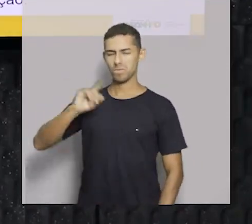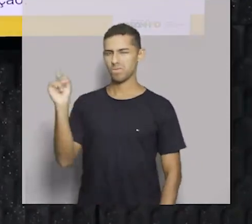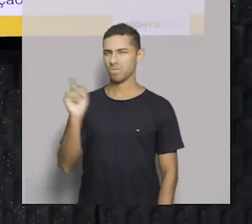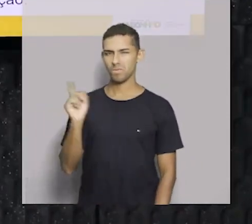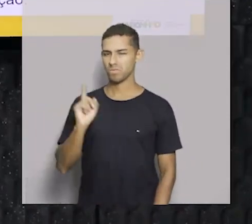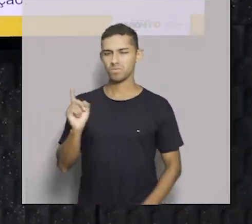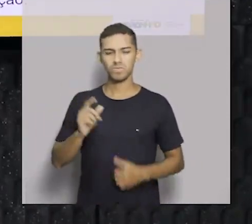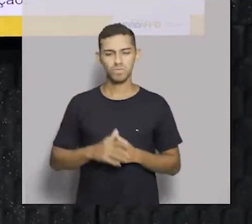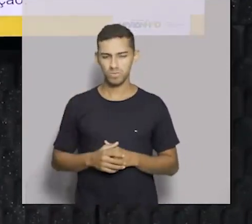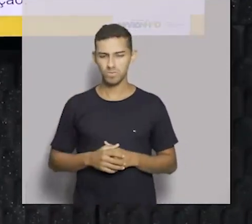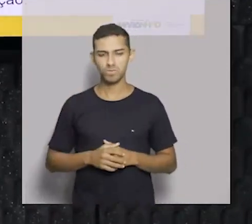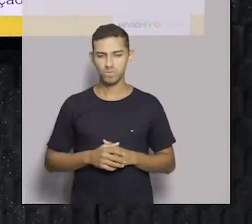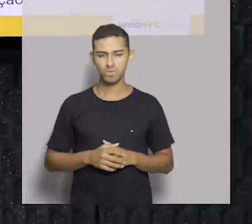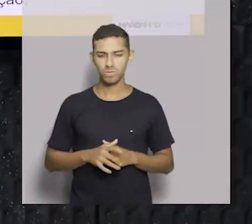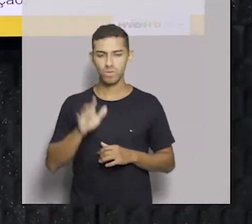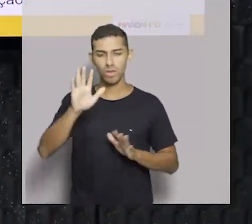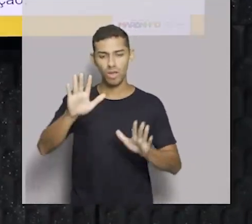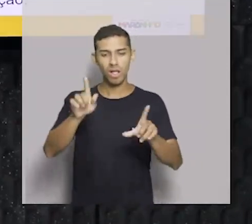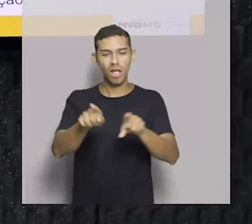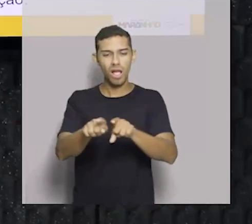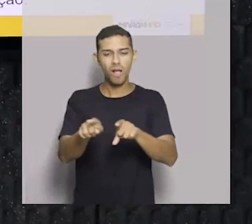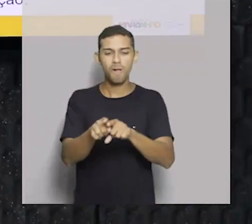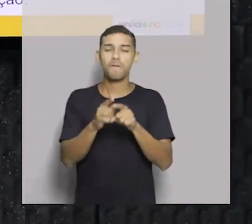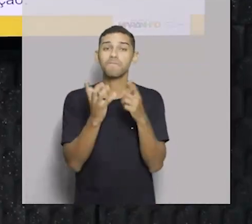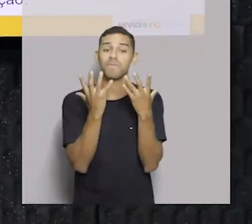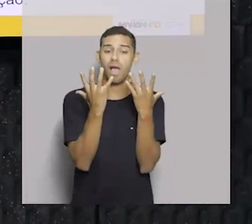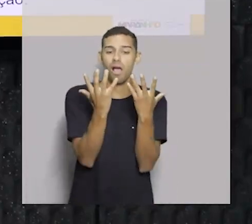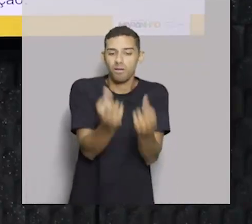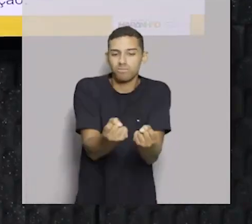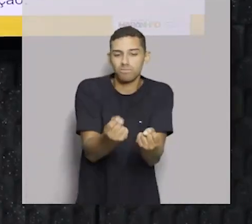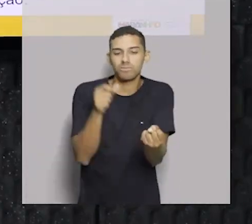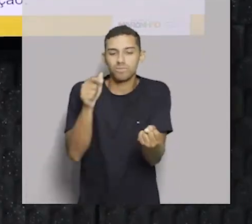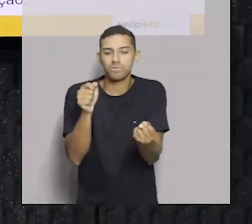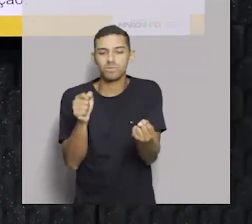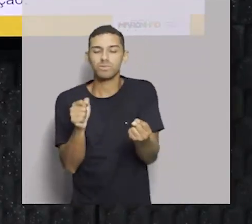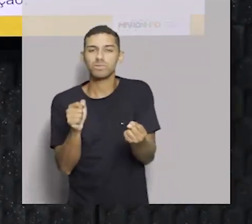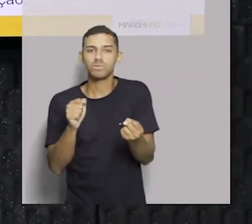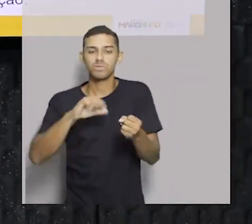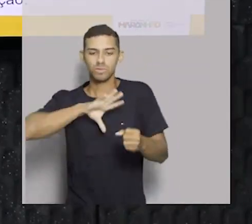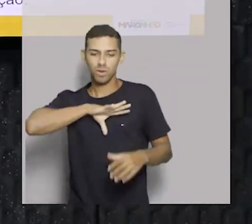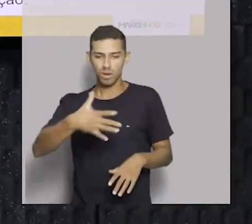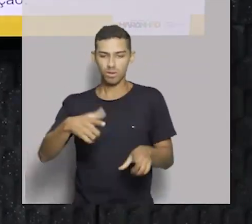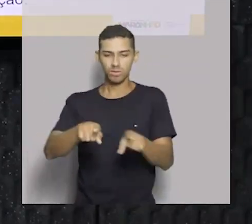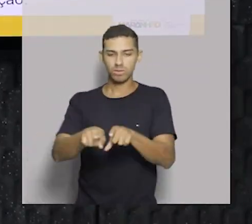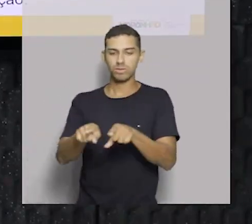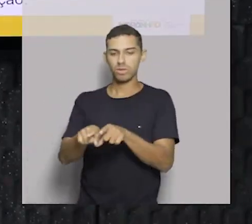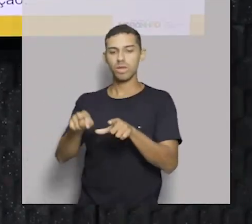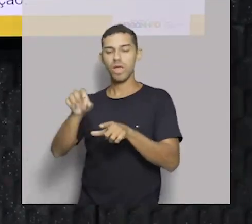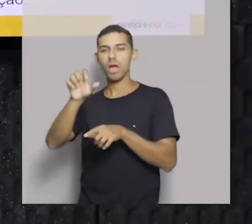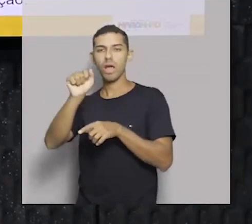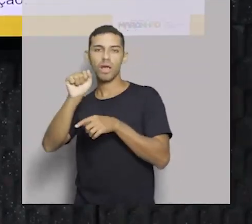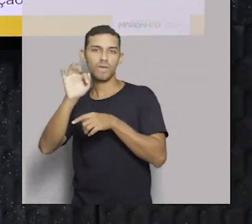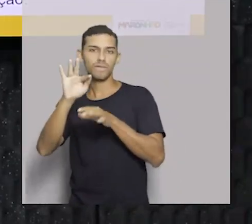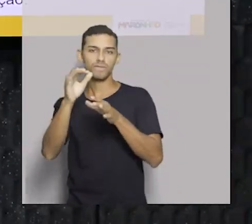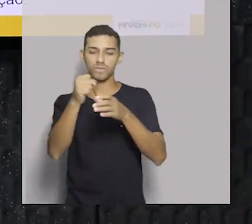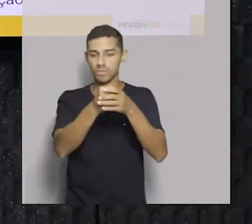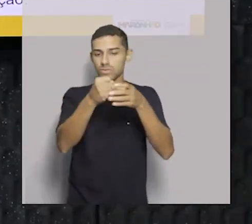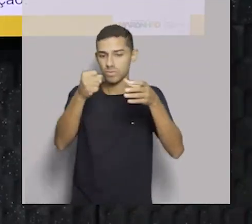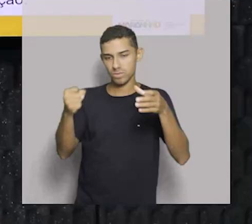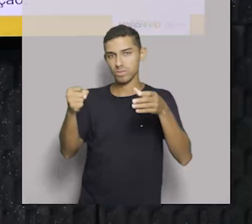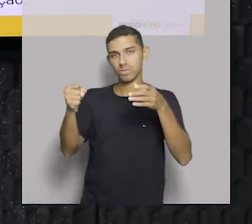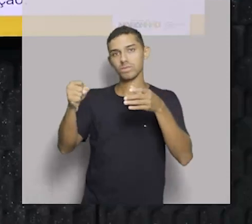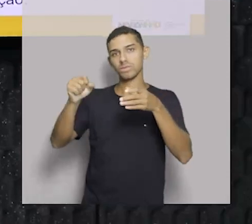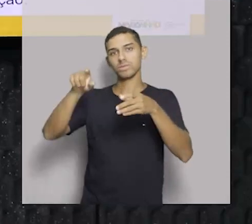adoção de ações afirmativas é uma política antirracista sim o exemplo das cotas raciais nas universidades por exemplo